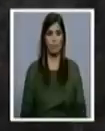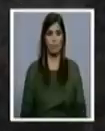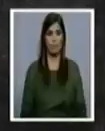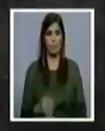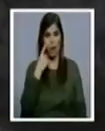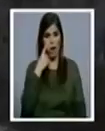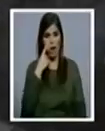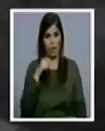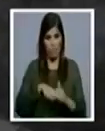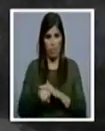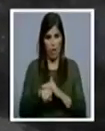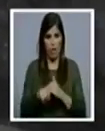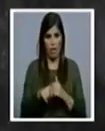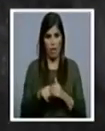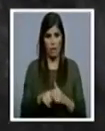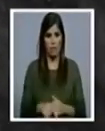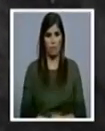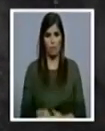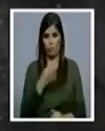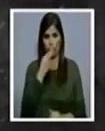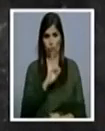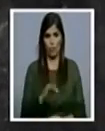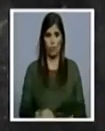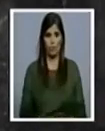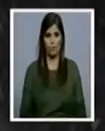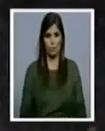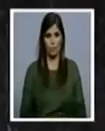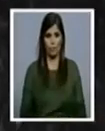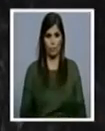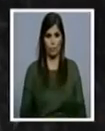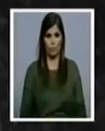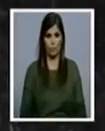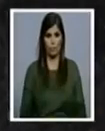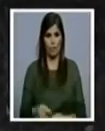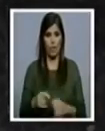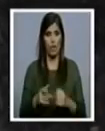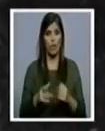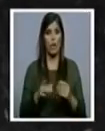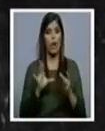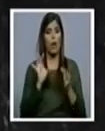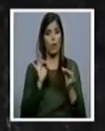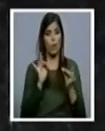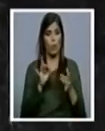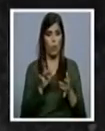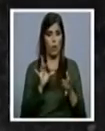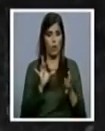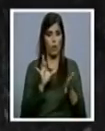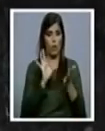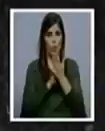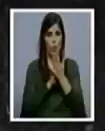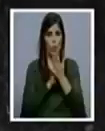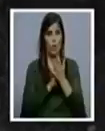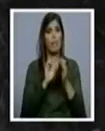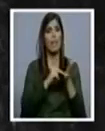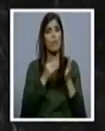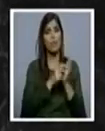Ok, vê se cabe lá. Está ótimo. Vamos então colar. A tecnologia que nós usamos para a